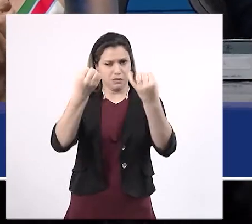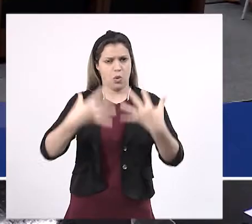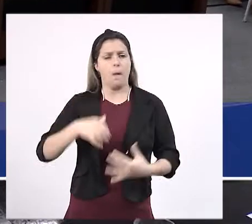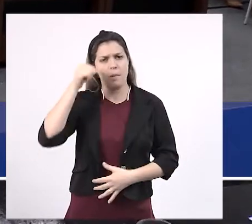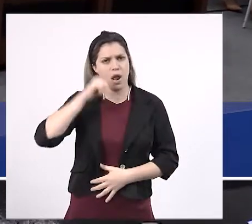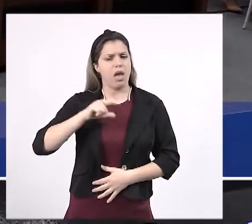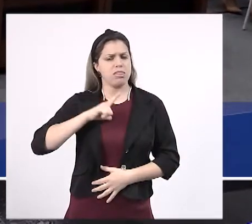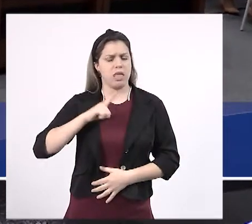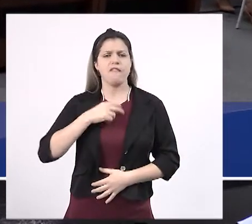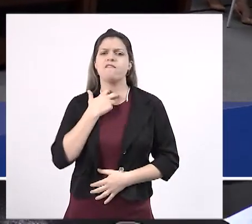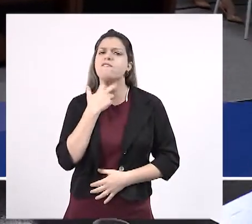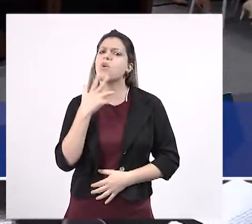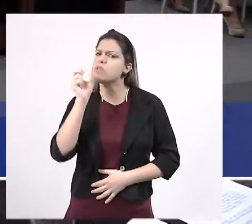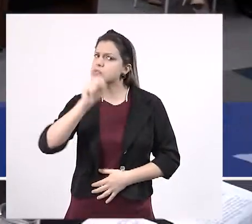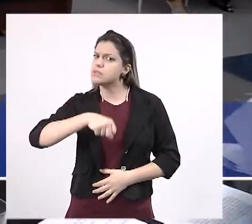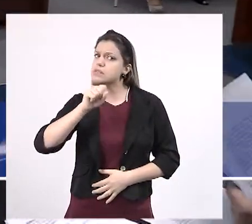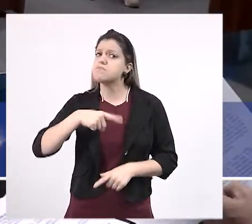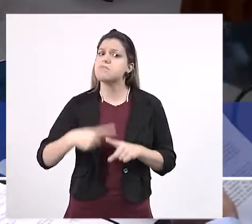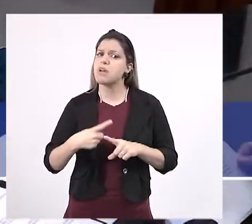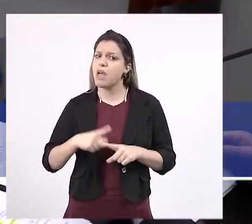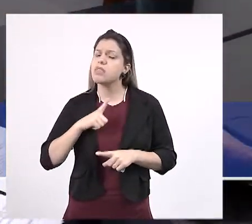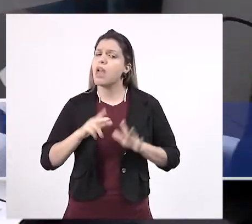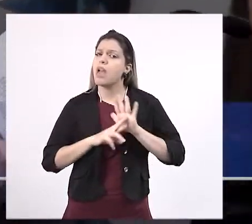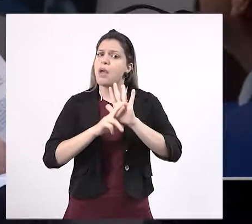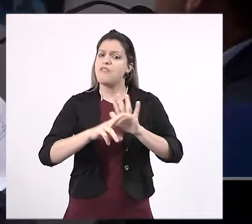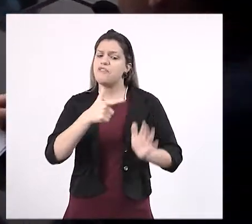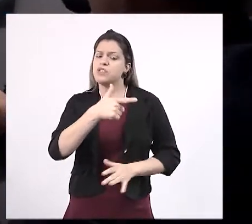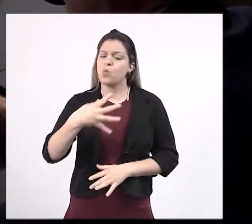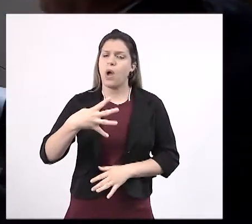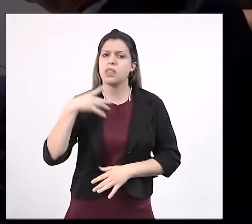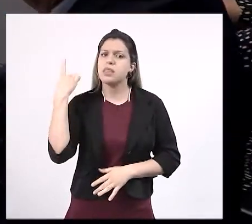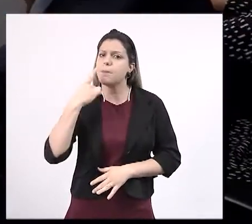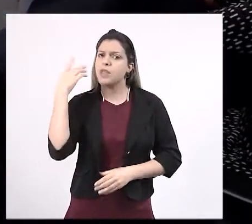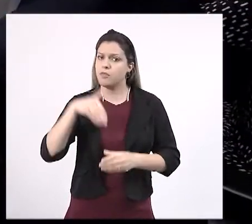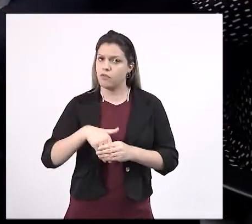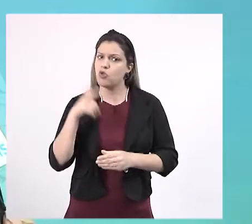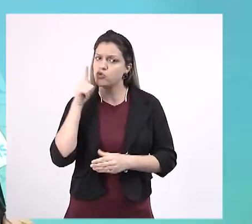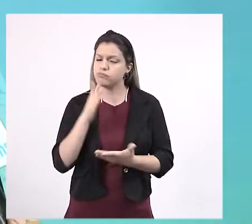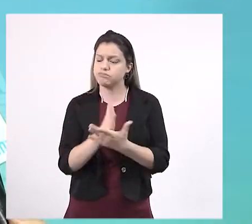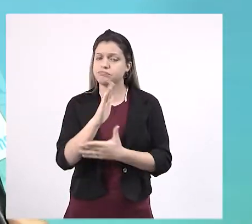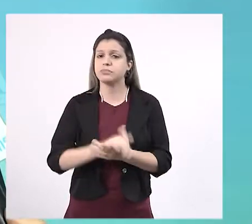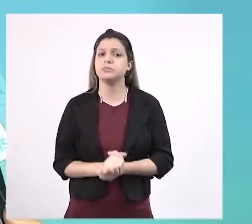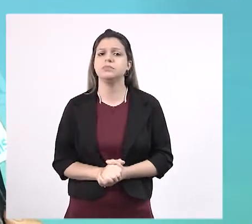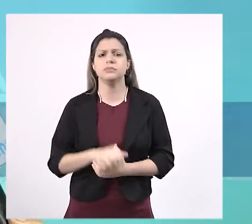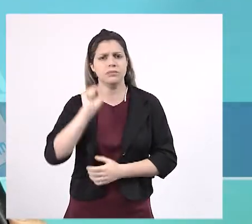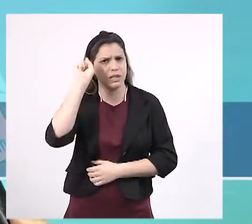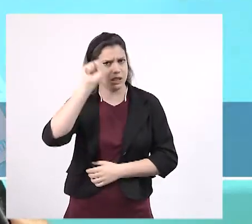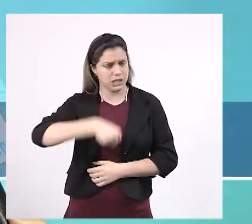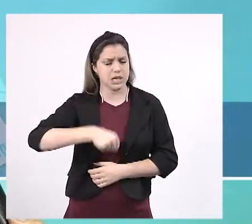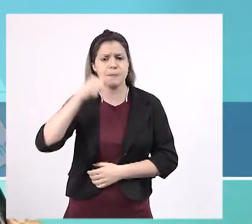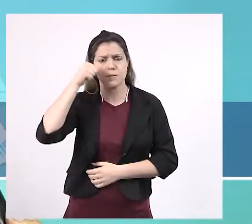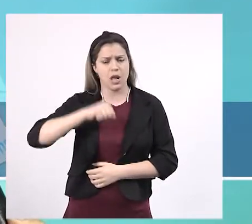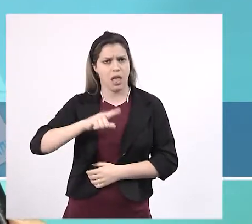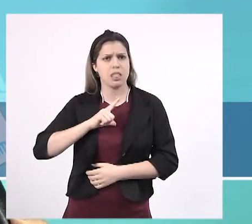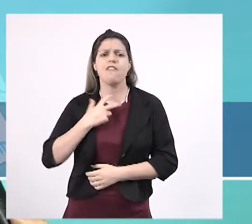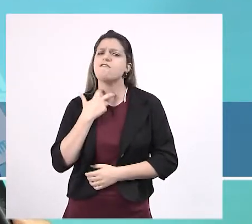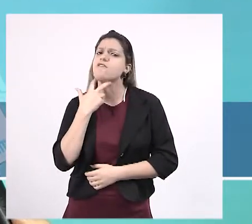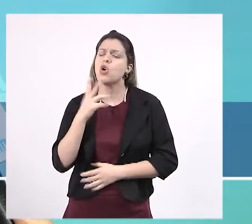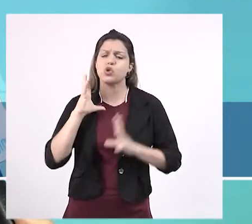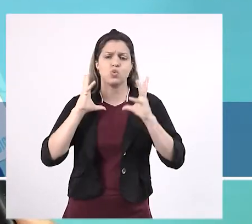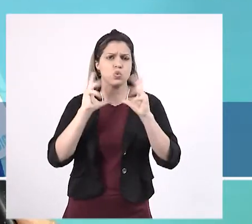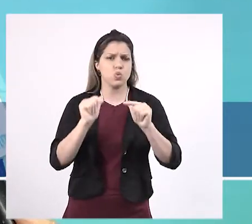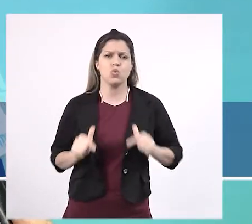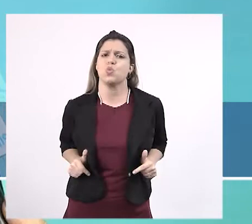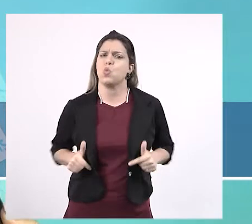que as mulheres têm voz no parlamento, por meio dos 24 deputados eleitos. As nossas mulheres têm voz, sim.